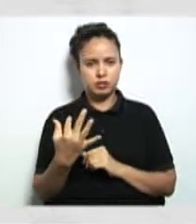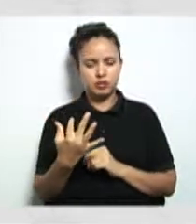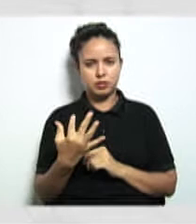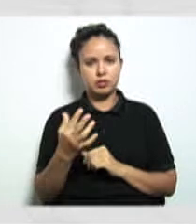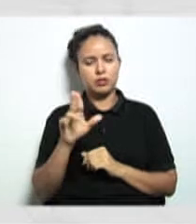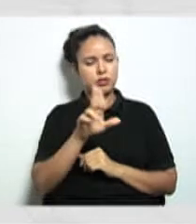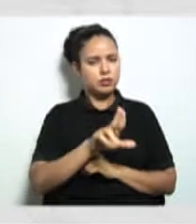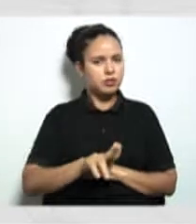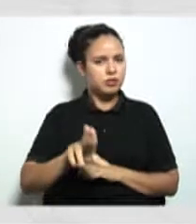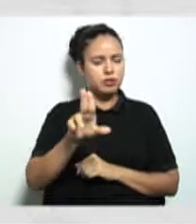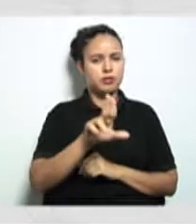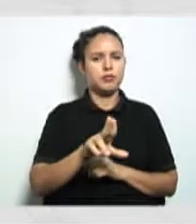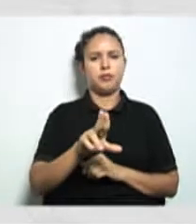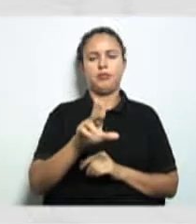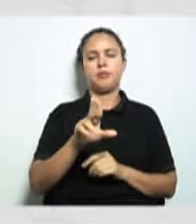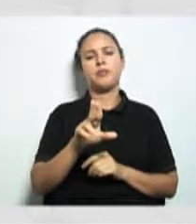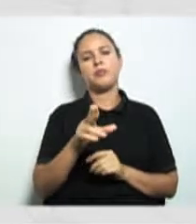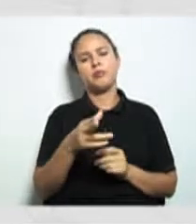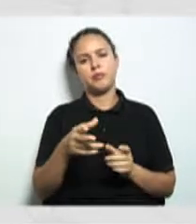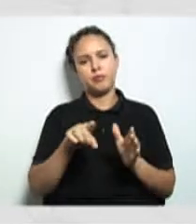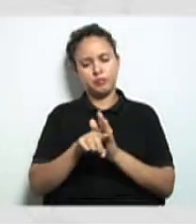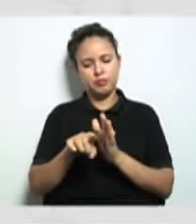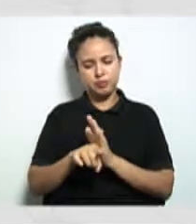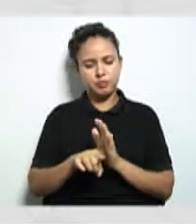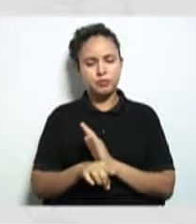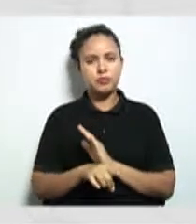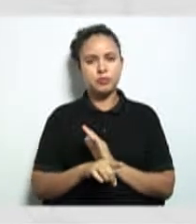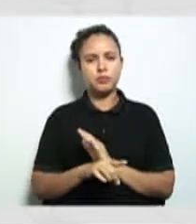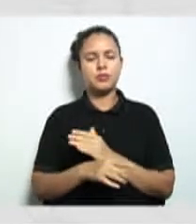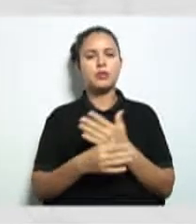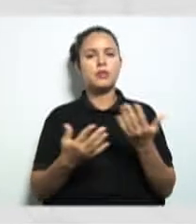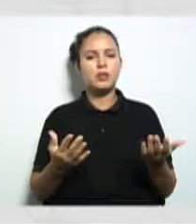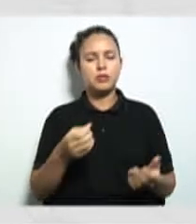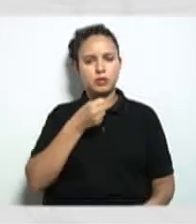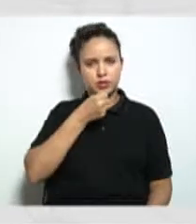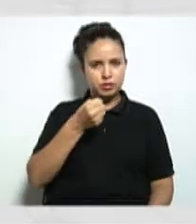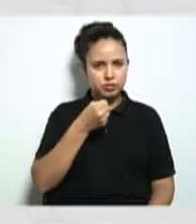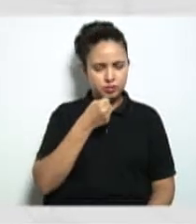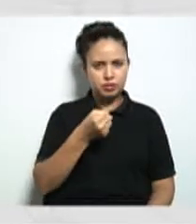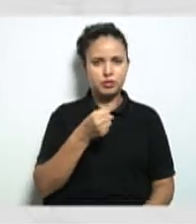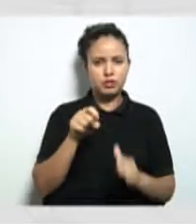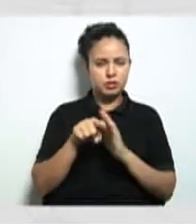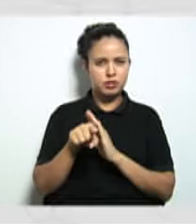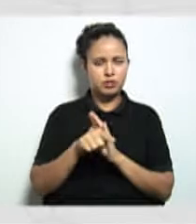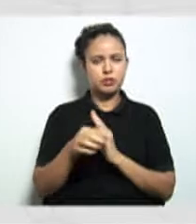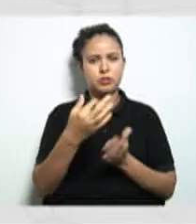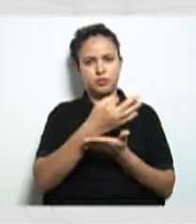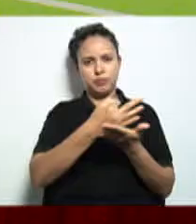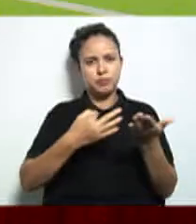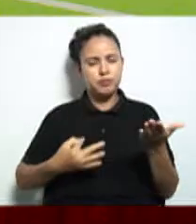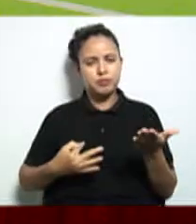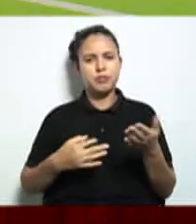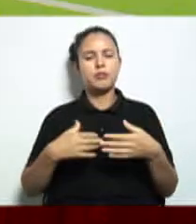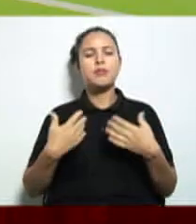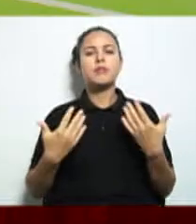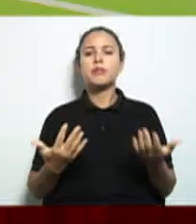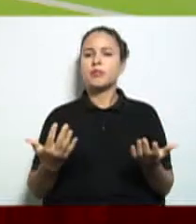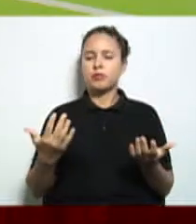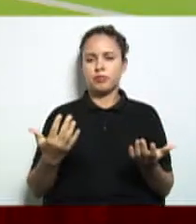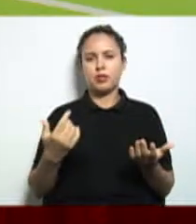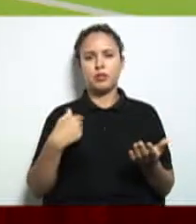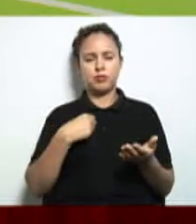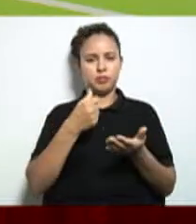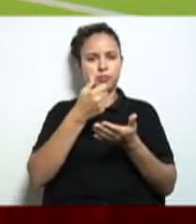aplicar que tipo de instrumento para coletar esses dados? Vai ser uma entrevista? Vai ser um questionário? Vai ser um formulário? Então eu vou